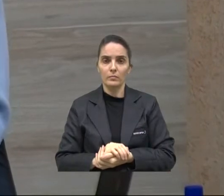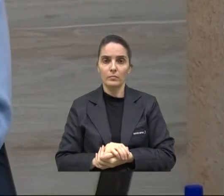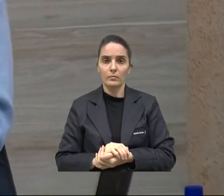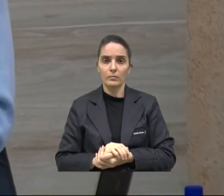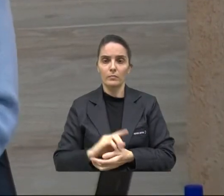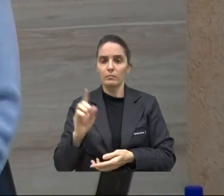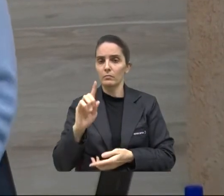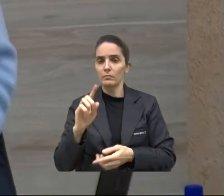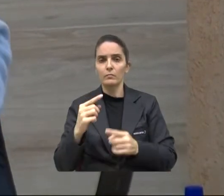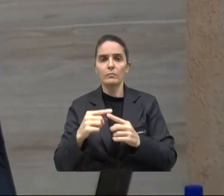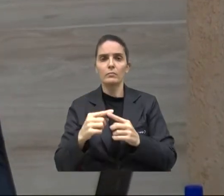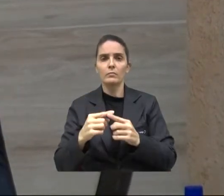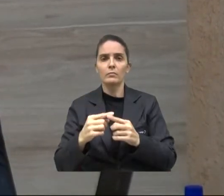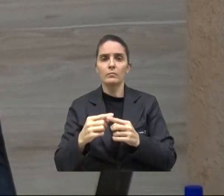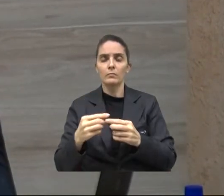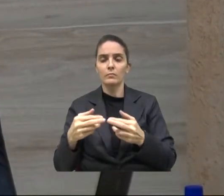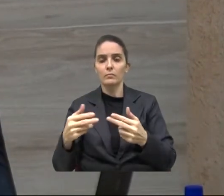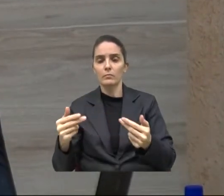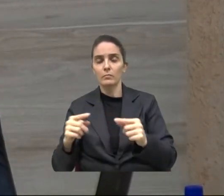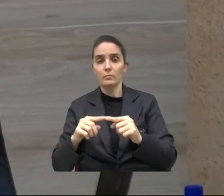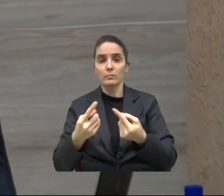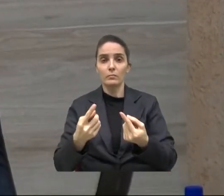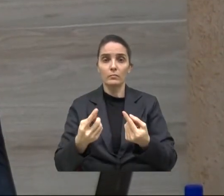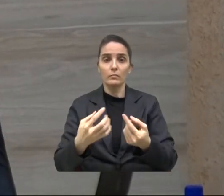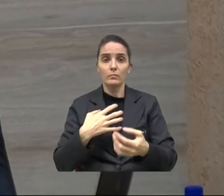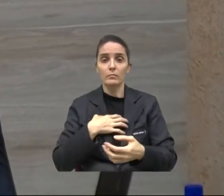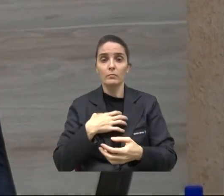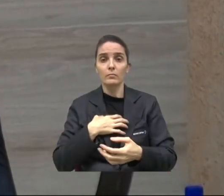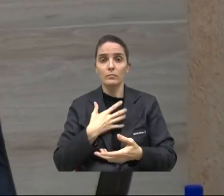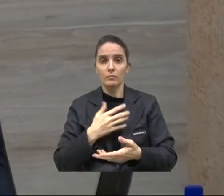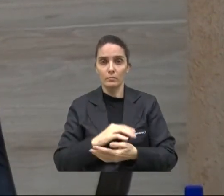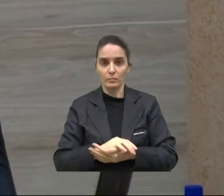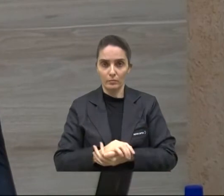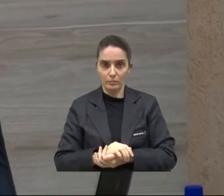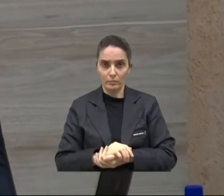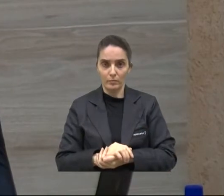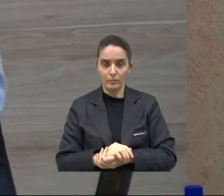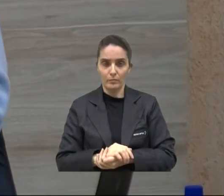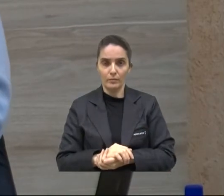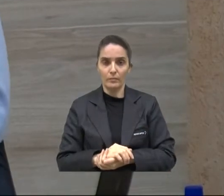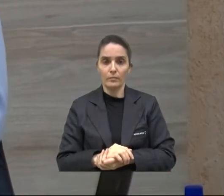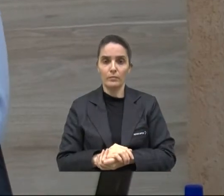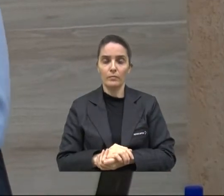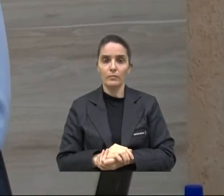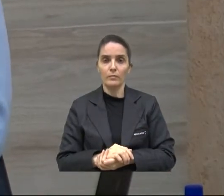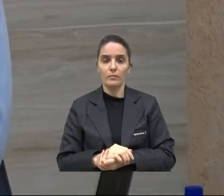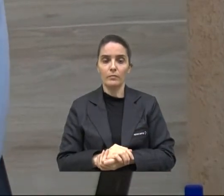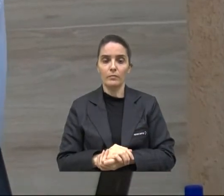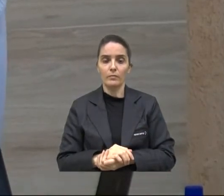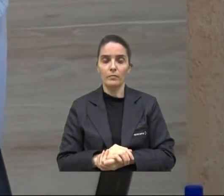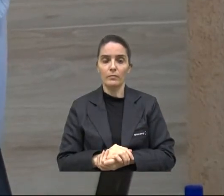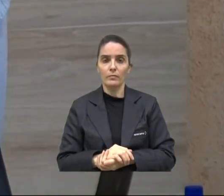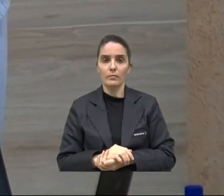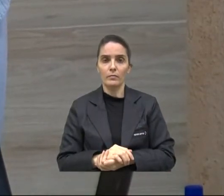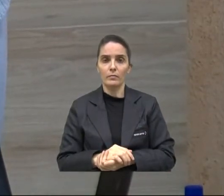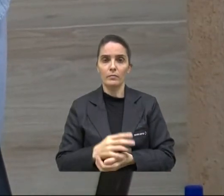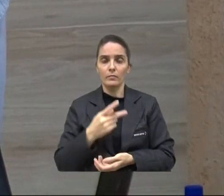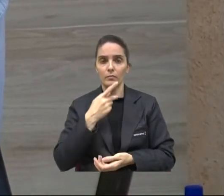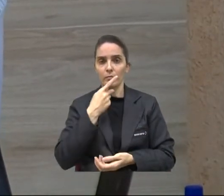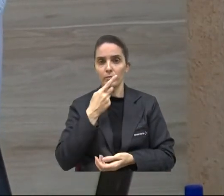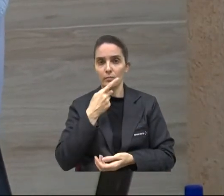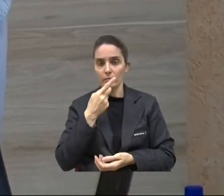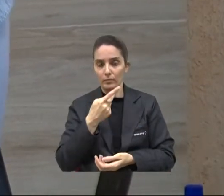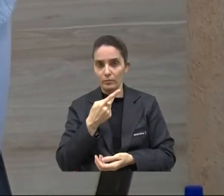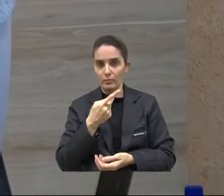pelo conteúdo, mas pela forma de se colocar. Quando se coloca de uma forma sem, de